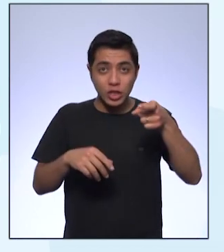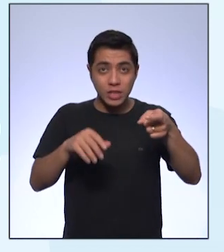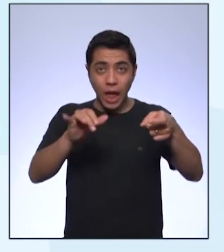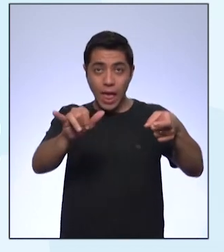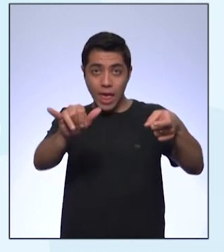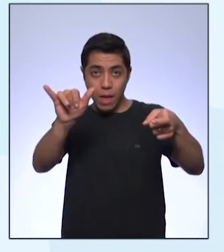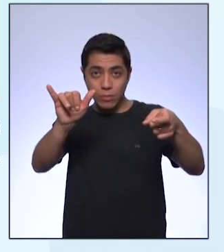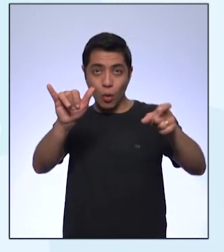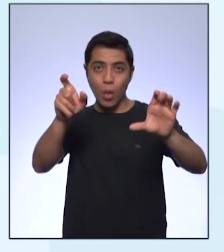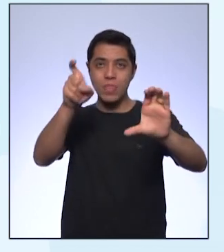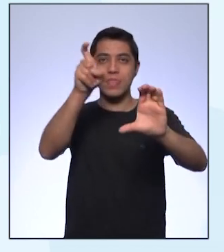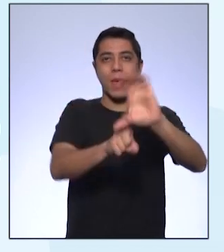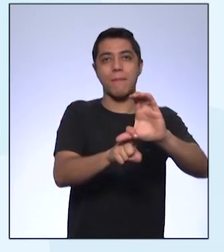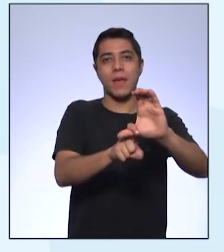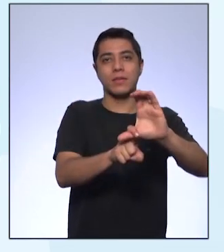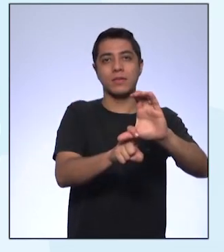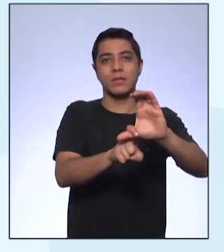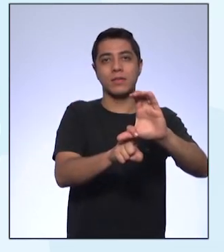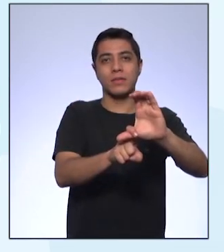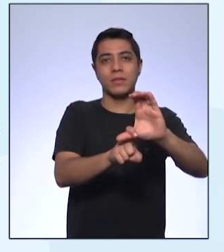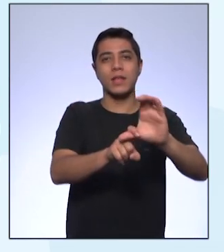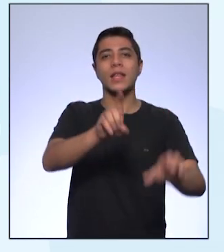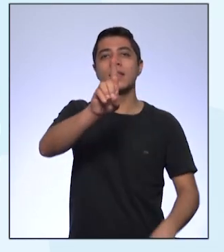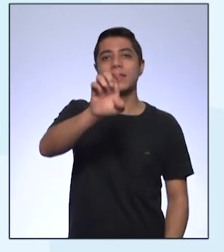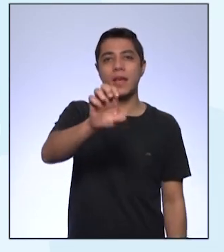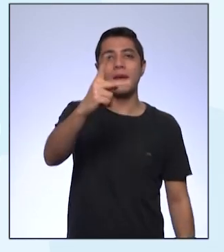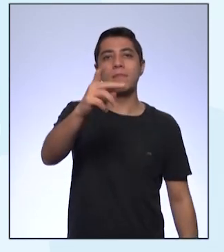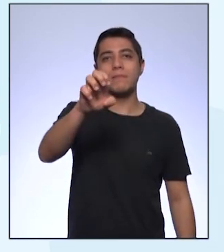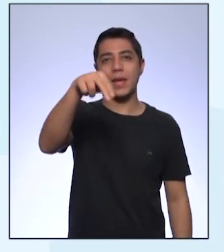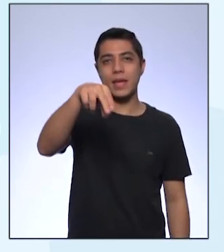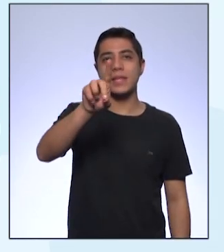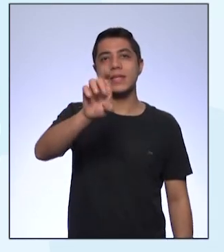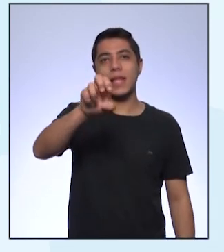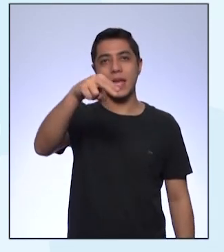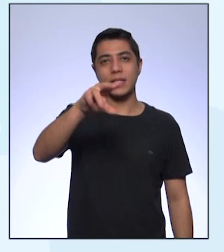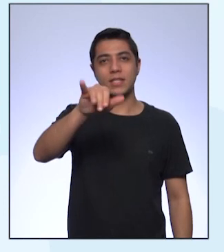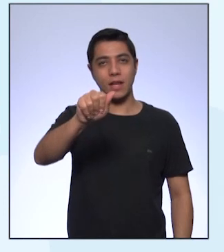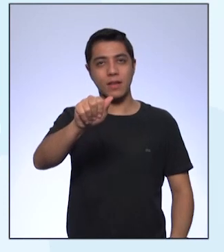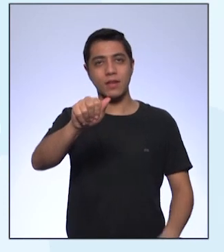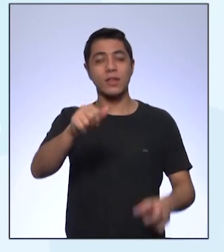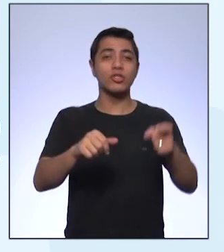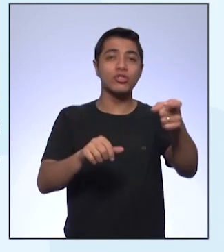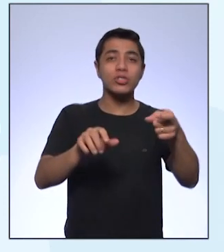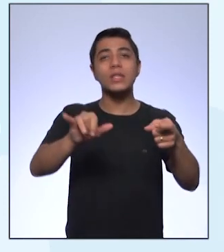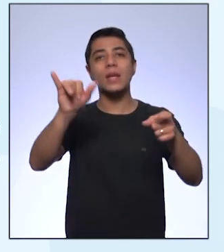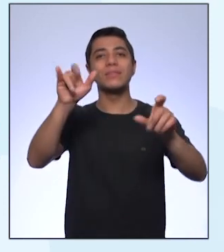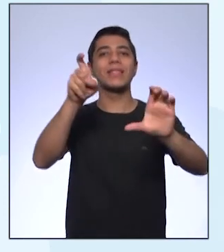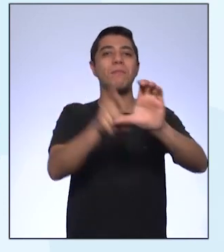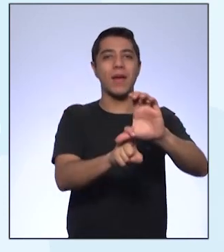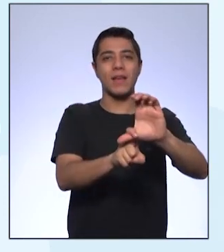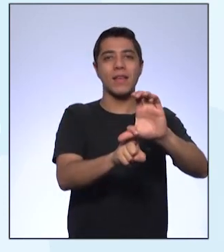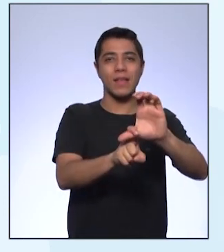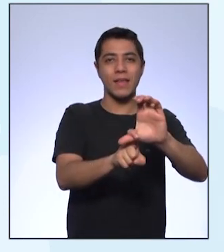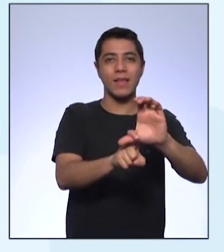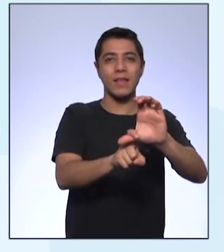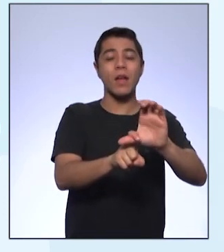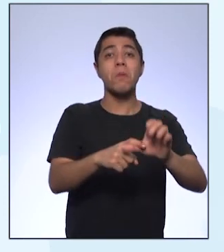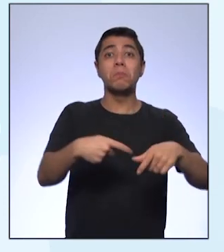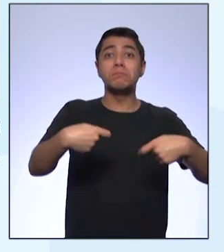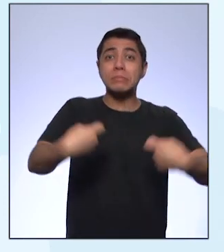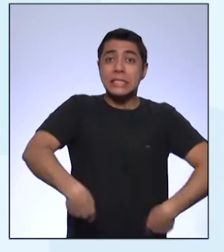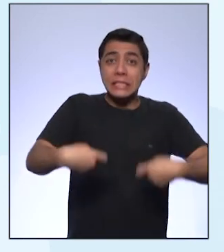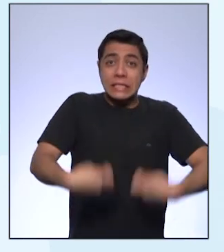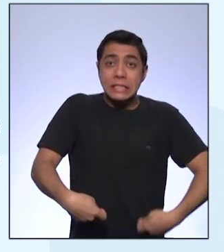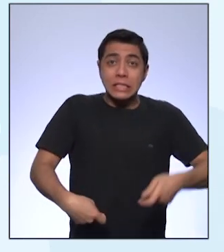duas variáveis. Tá? Repito, não necessariamente o x e não necessariamente o y. Aí na tela de vocês aparece a